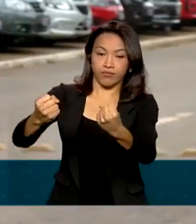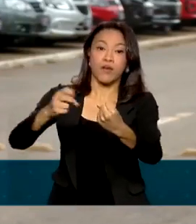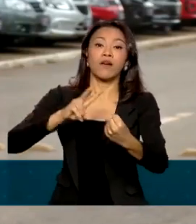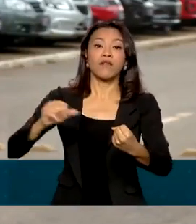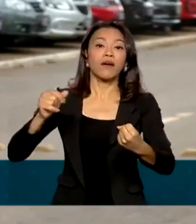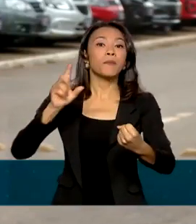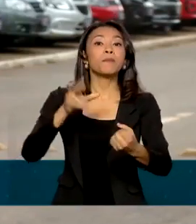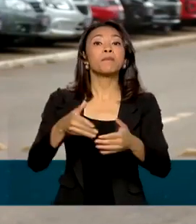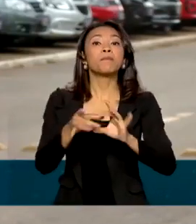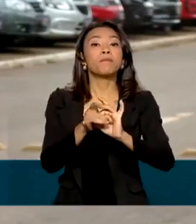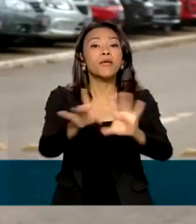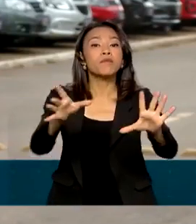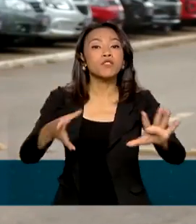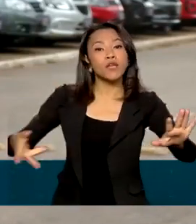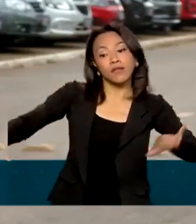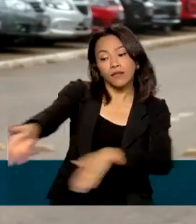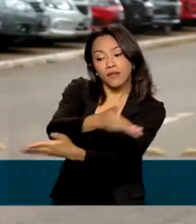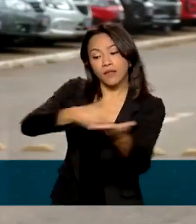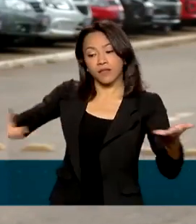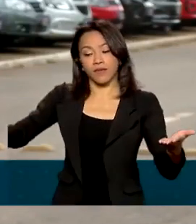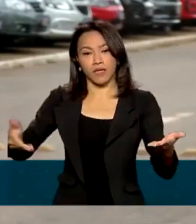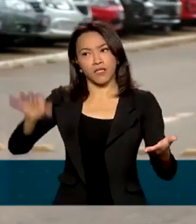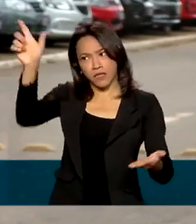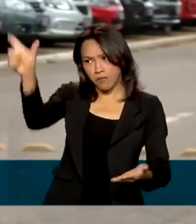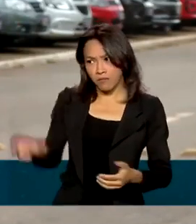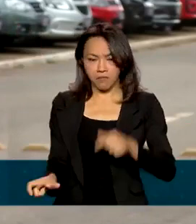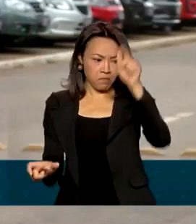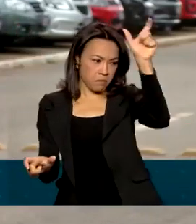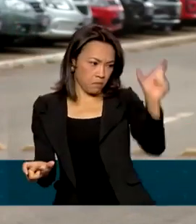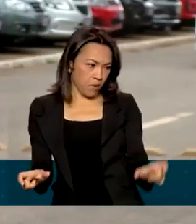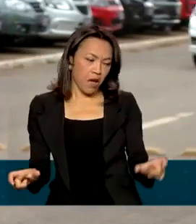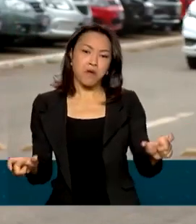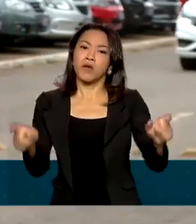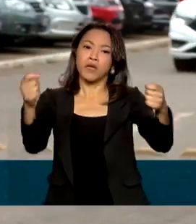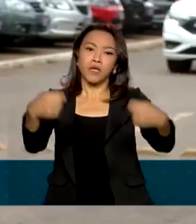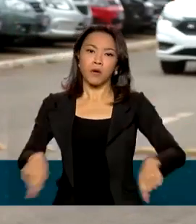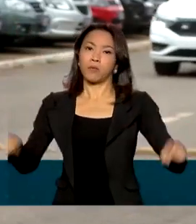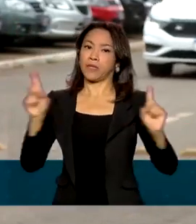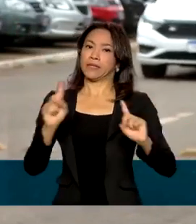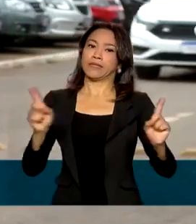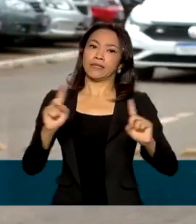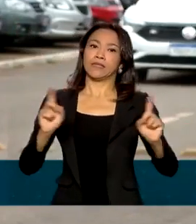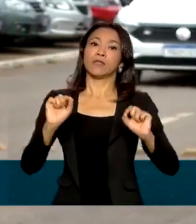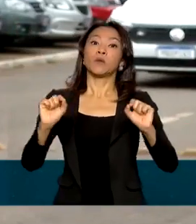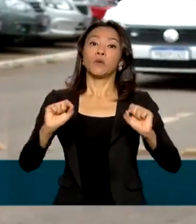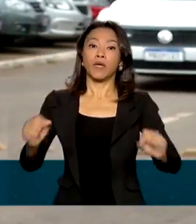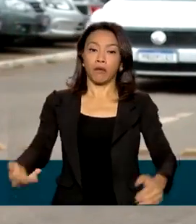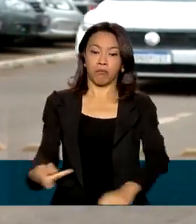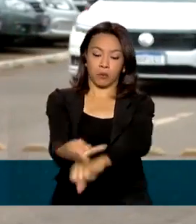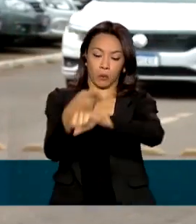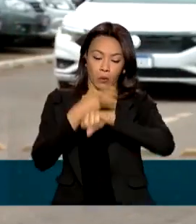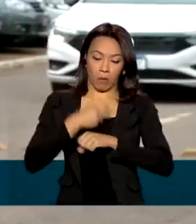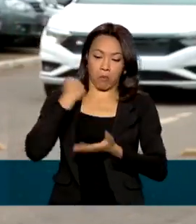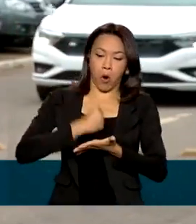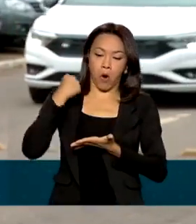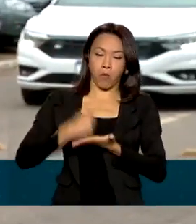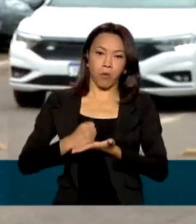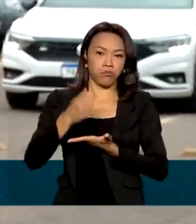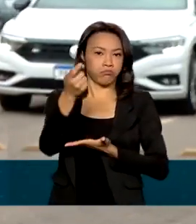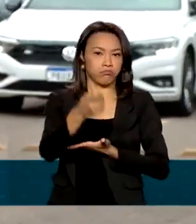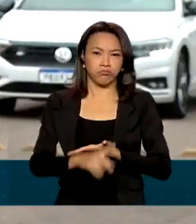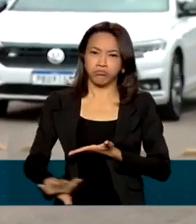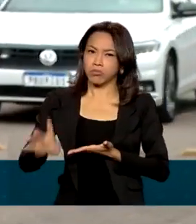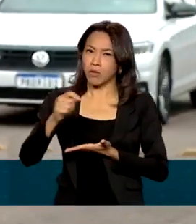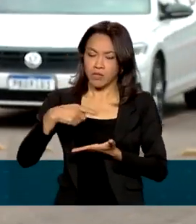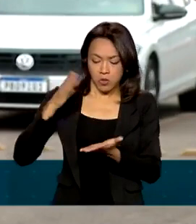a transferência de titularidade entre pessoas físicas, sem a necessidade de reconhecer firma ou firmar contrato